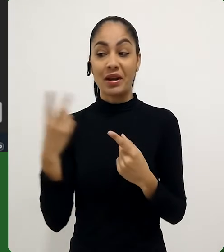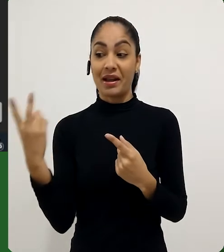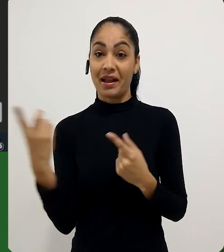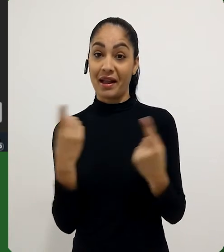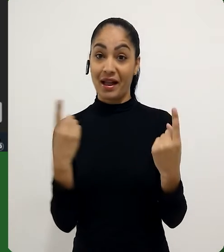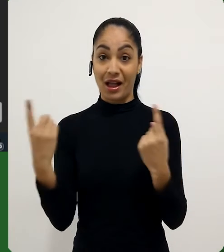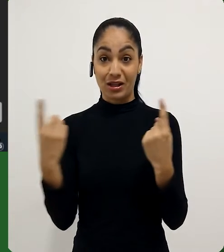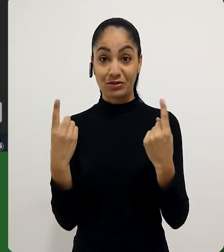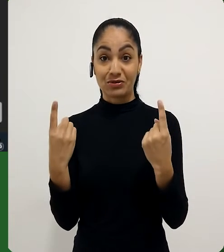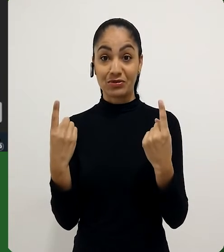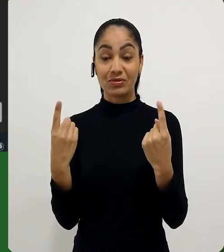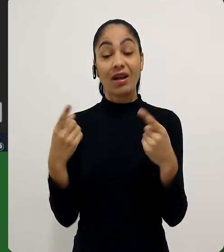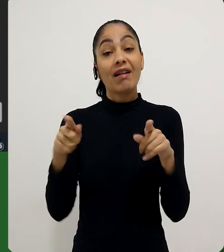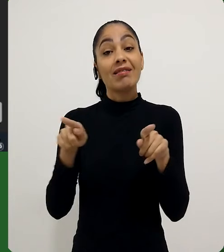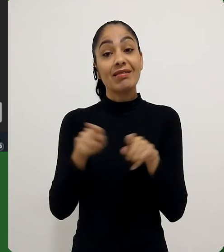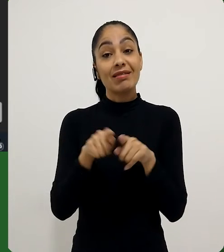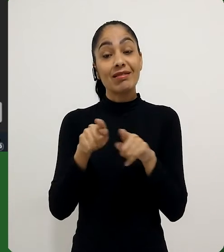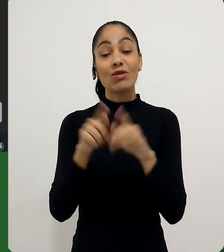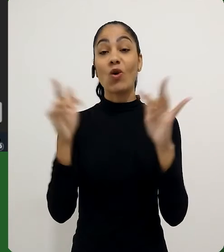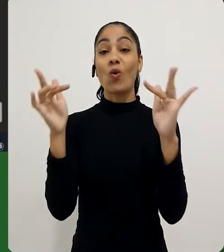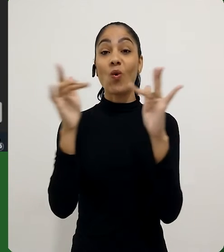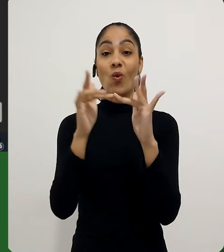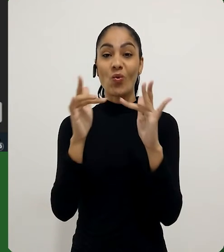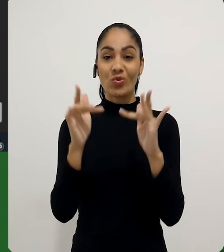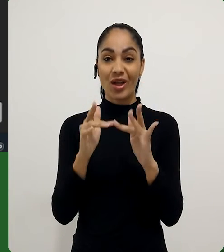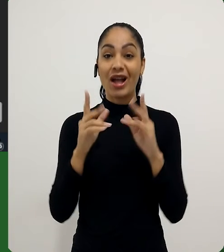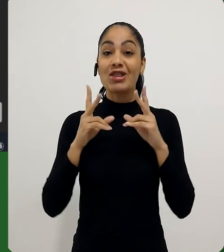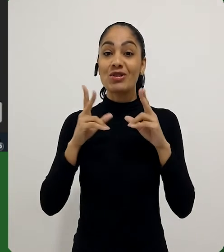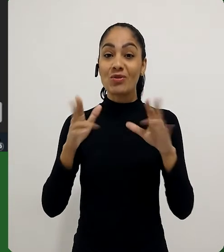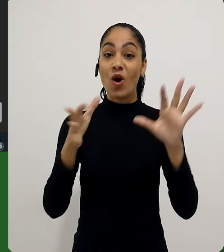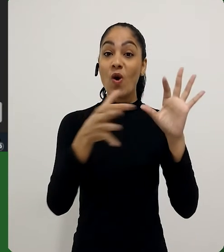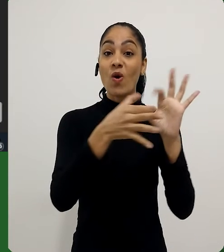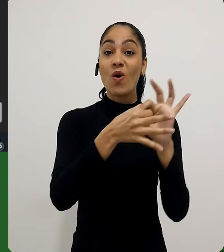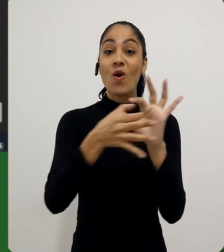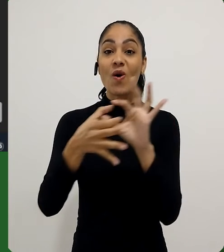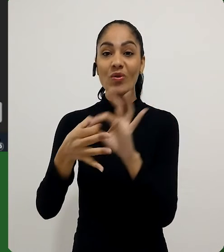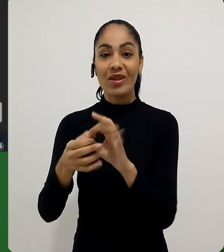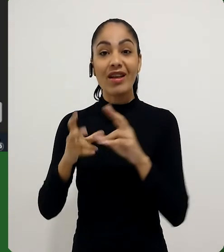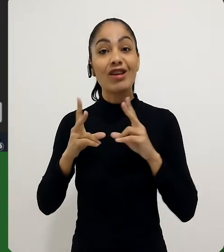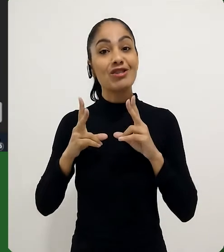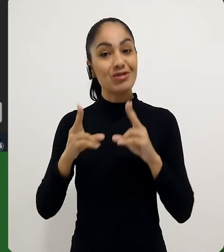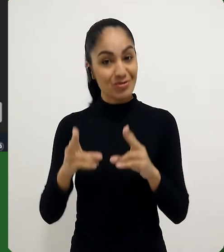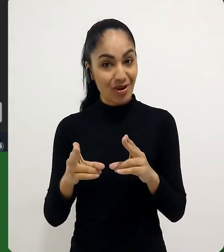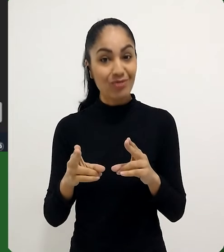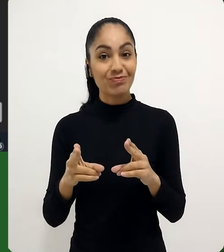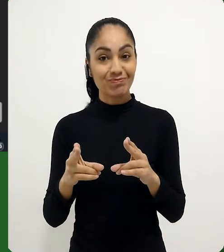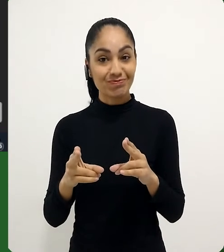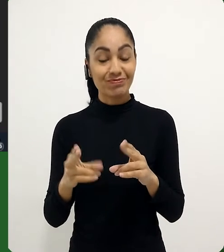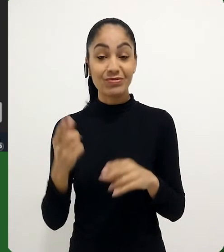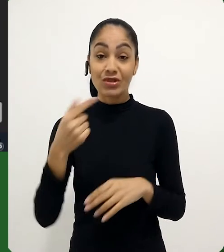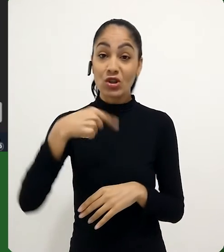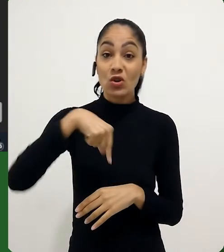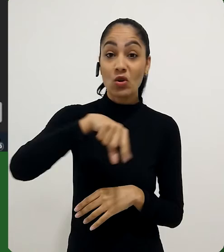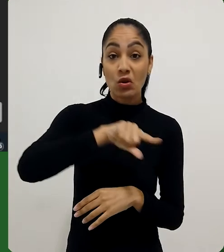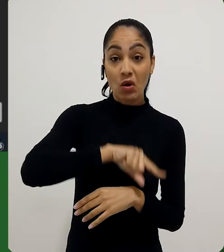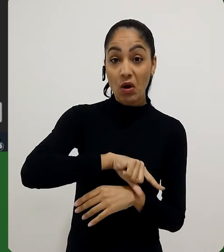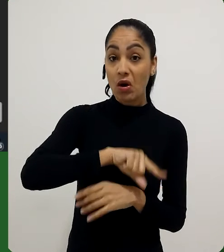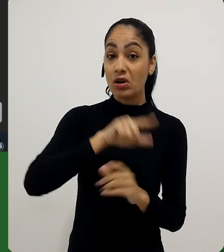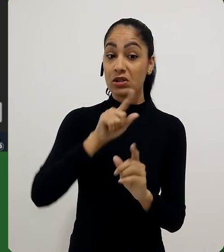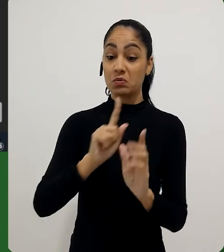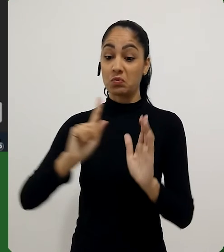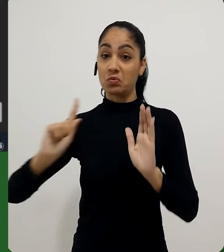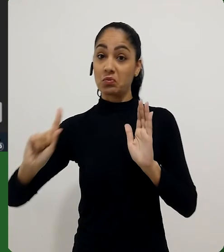acontece isso? Porque elas dividem um mesmo contexto, né? Elas estão no